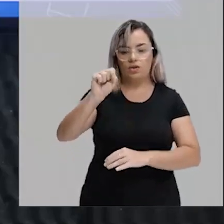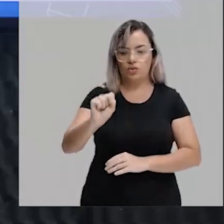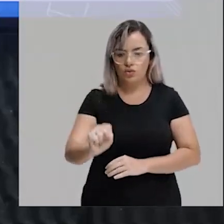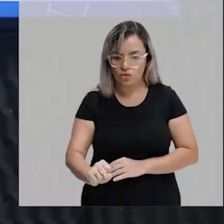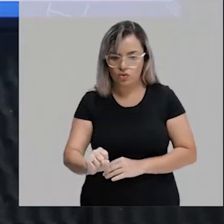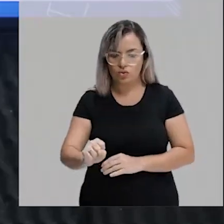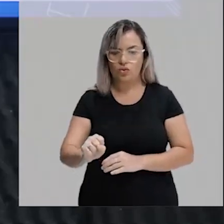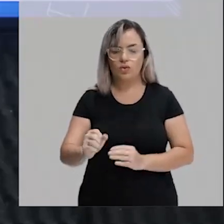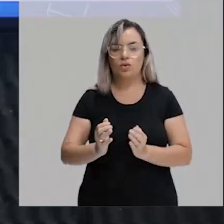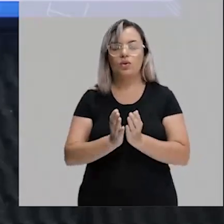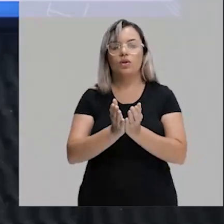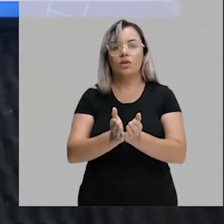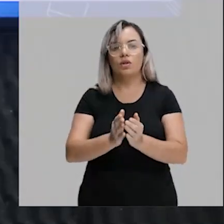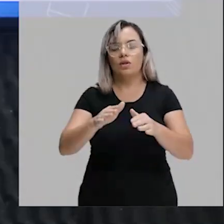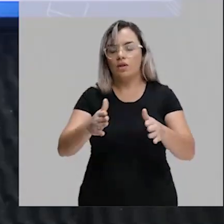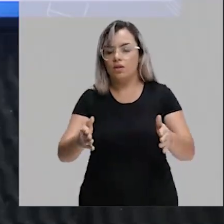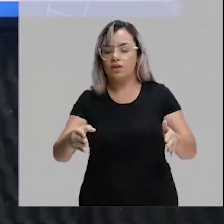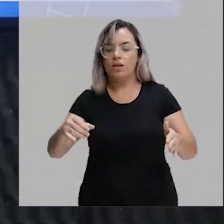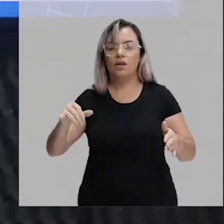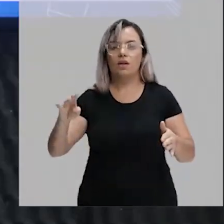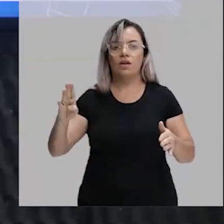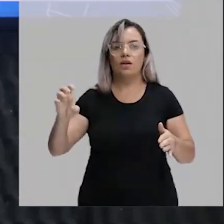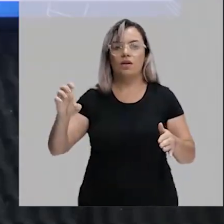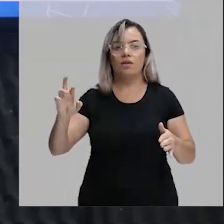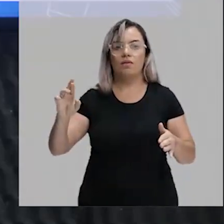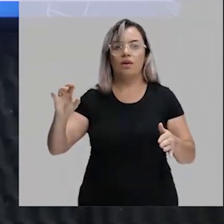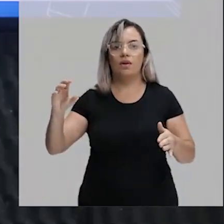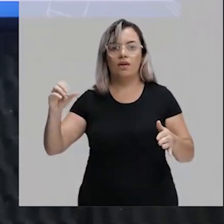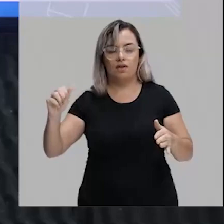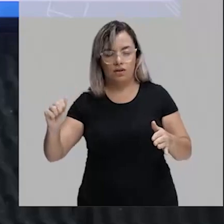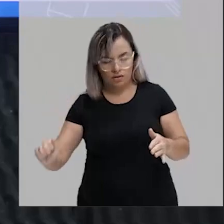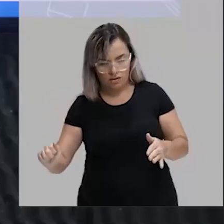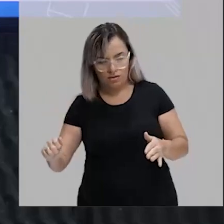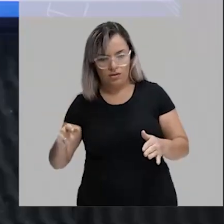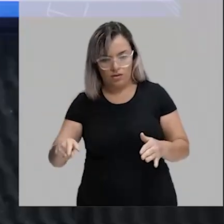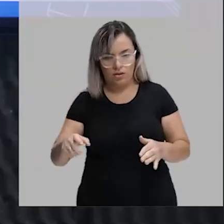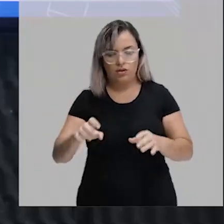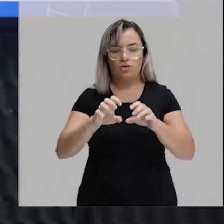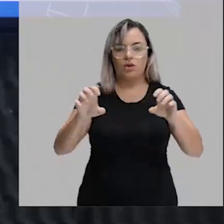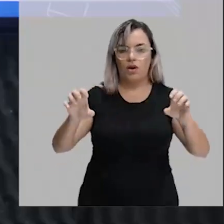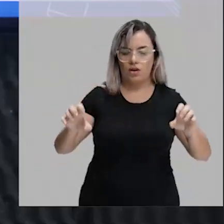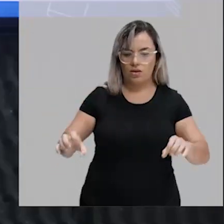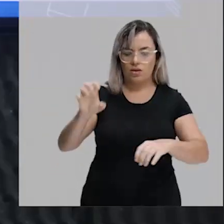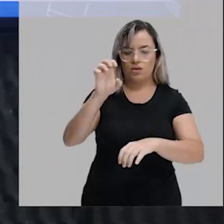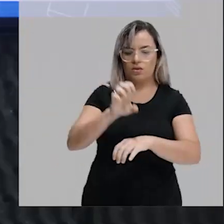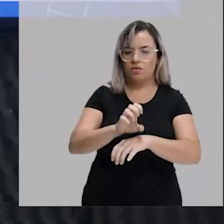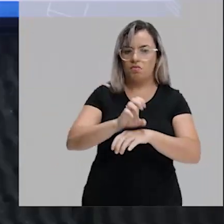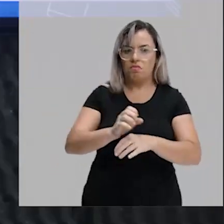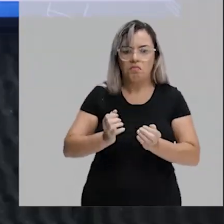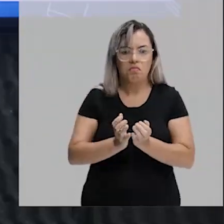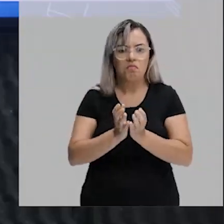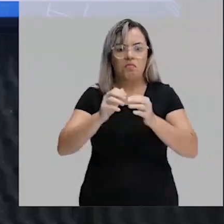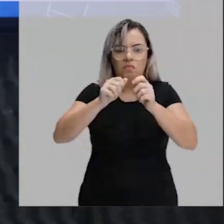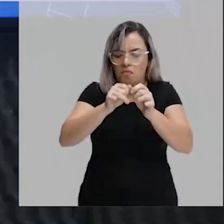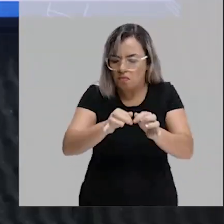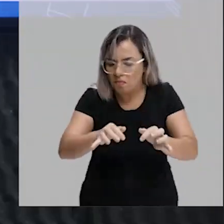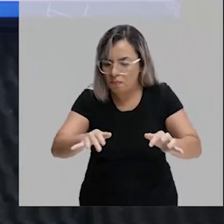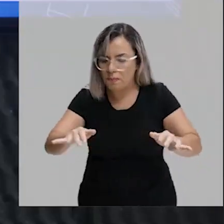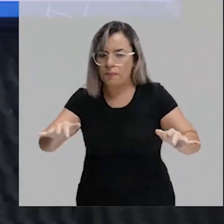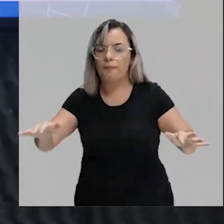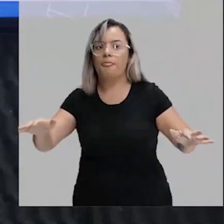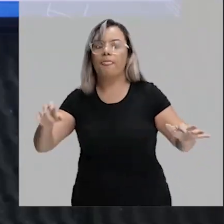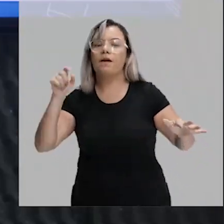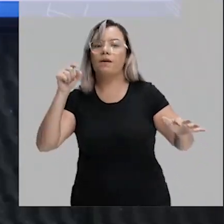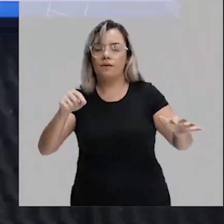em 1492, eles se formaram em Estado. E aí eles puderam se lançar para as grandes navegações. Então, o